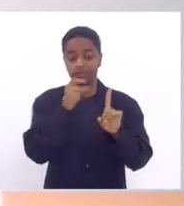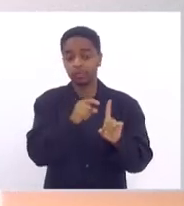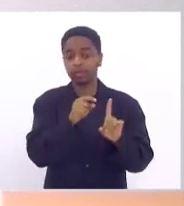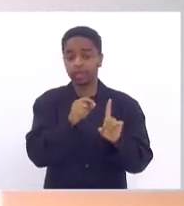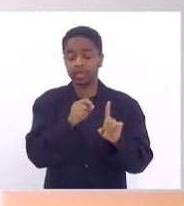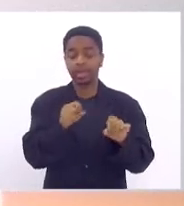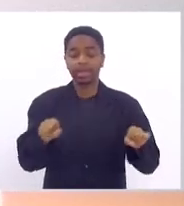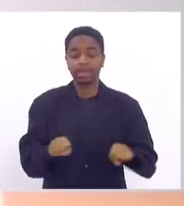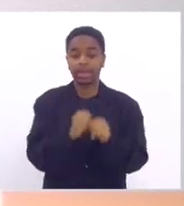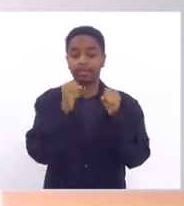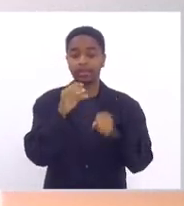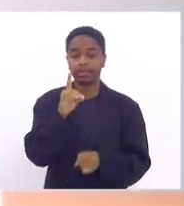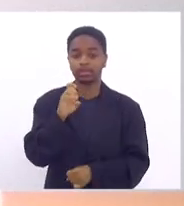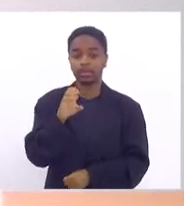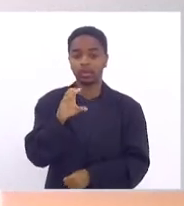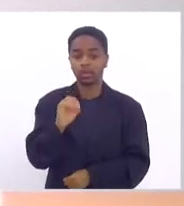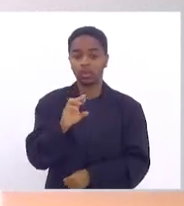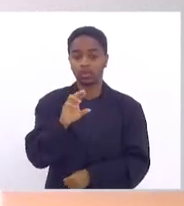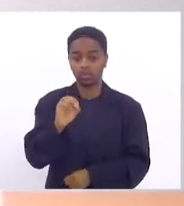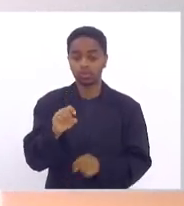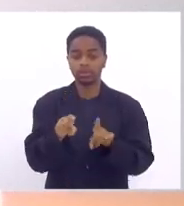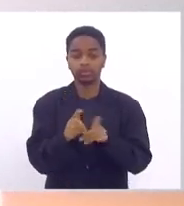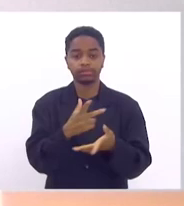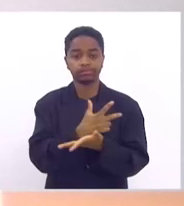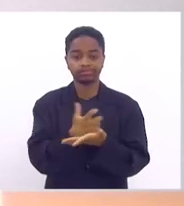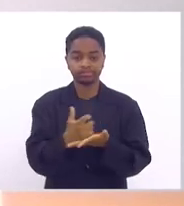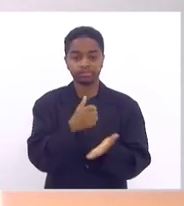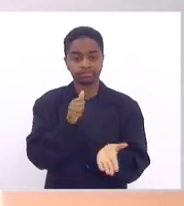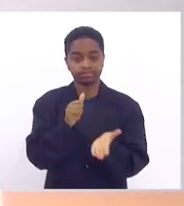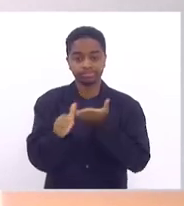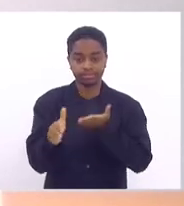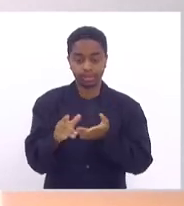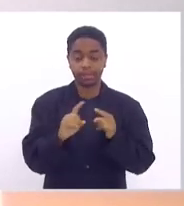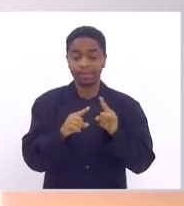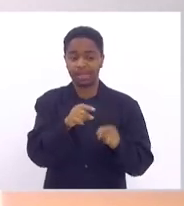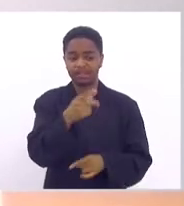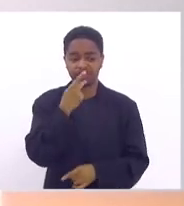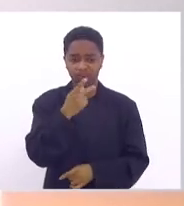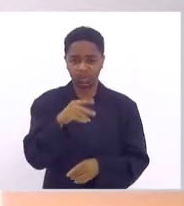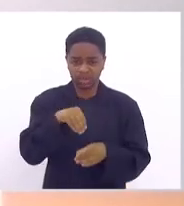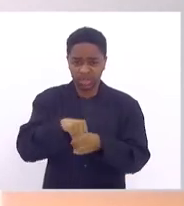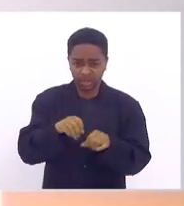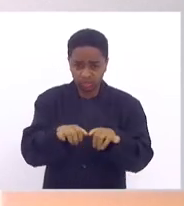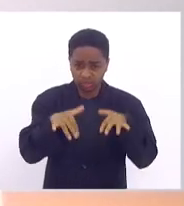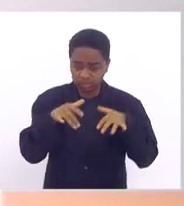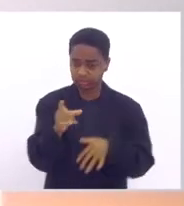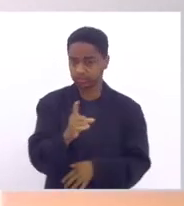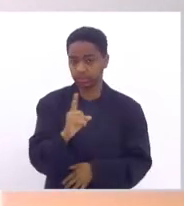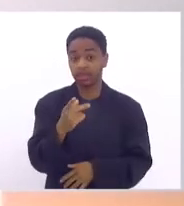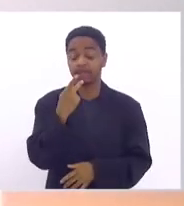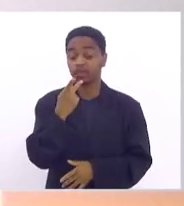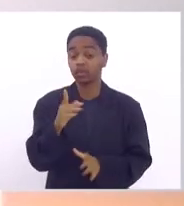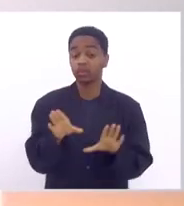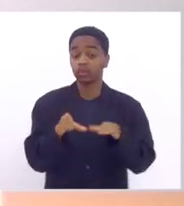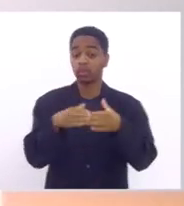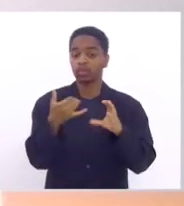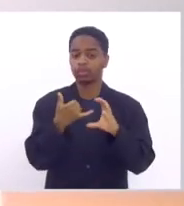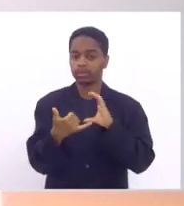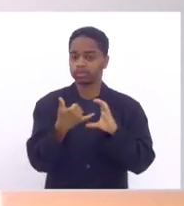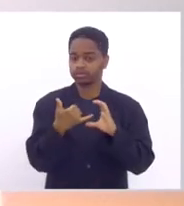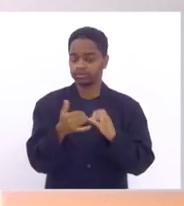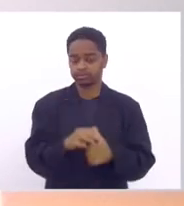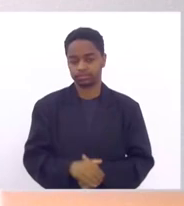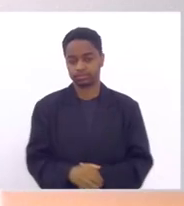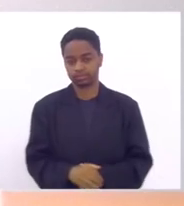decoro e caçou o mandato dele e ele nem sequer falou isso no Parlamento ele falou isso num grupo de